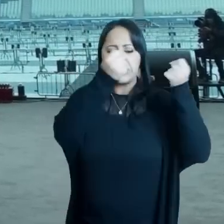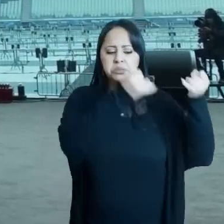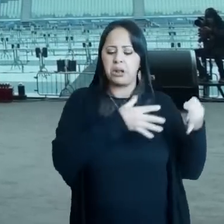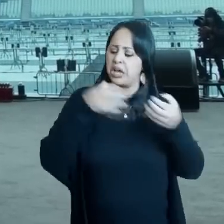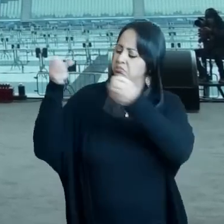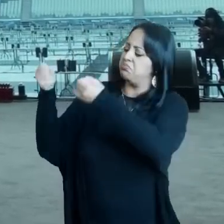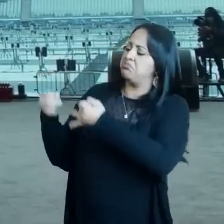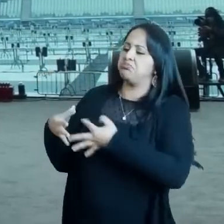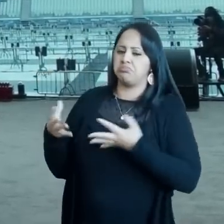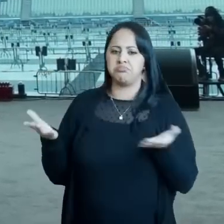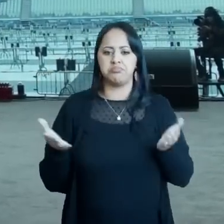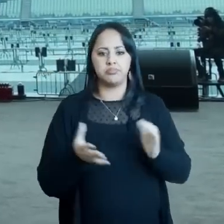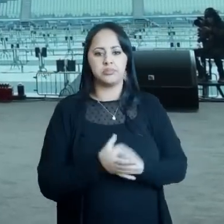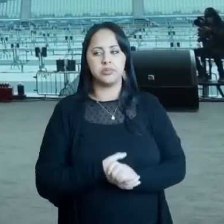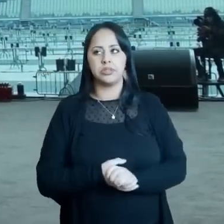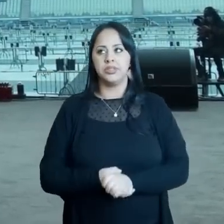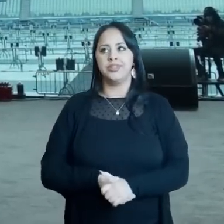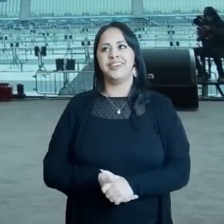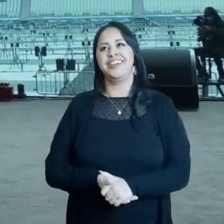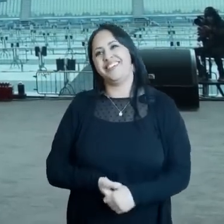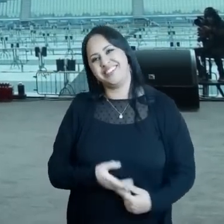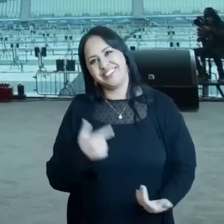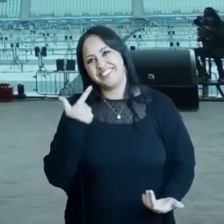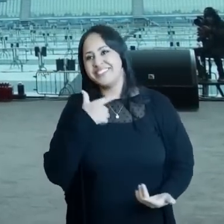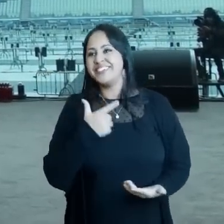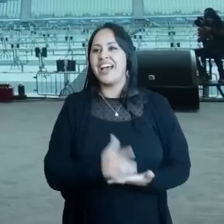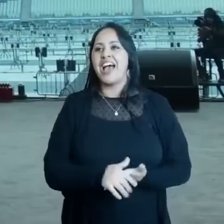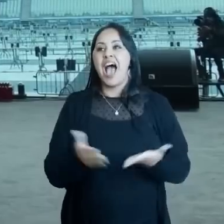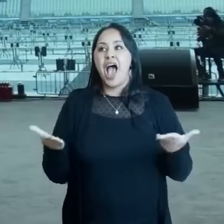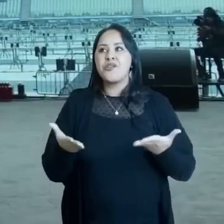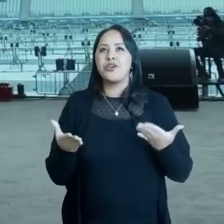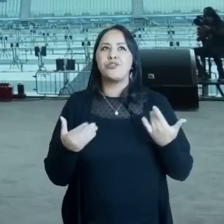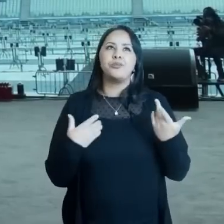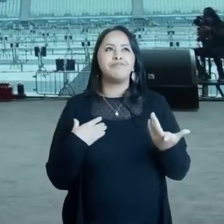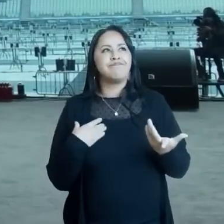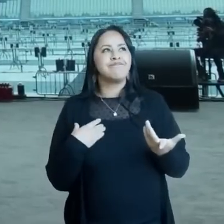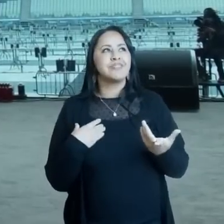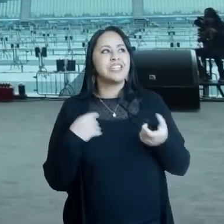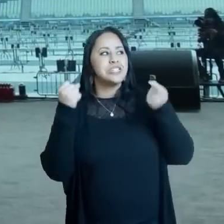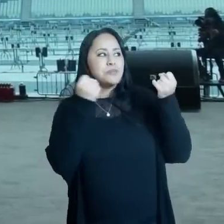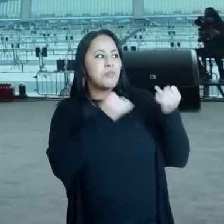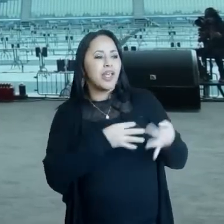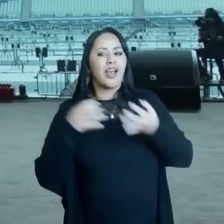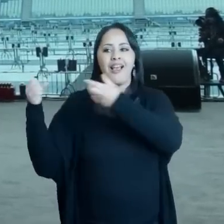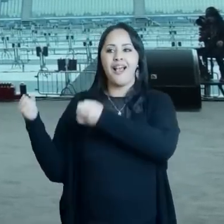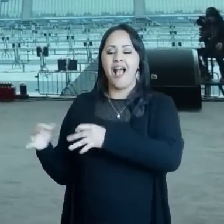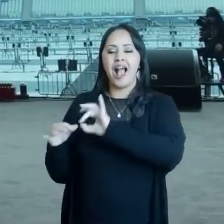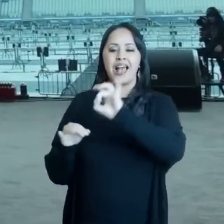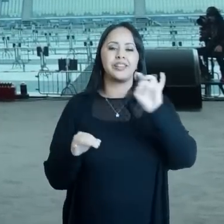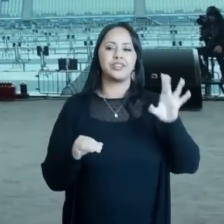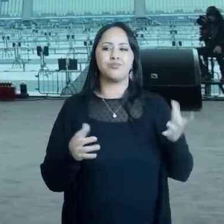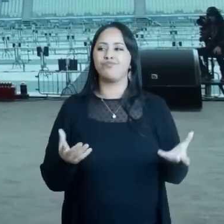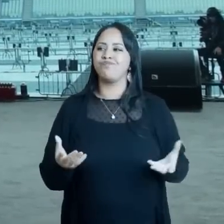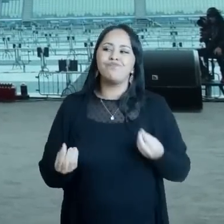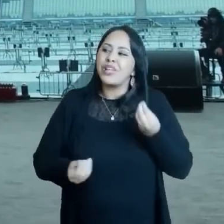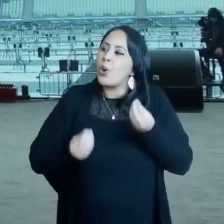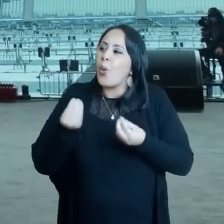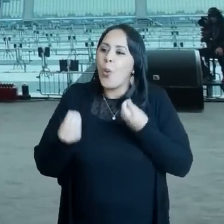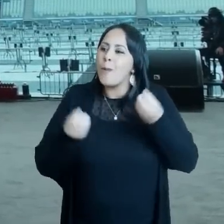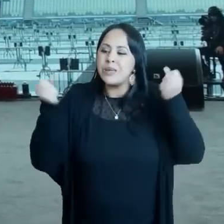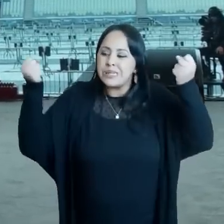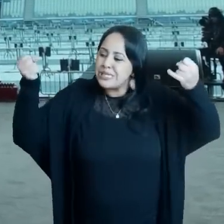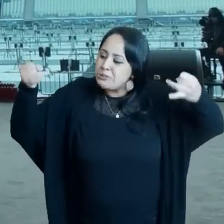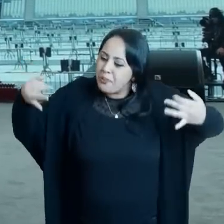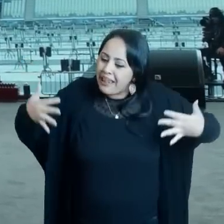Agora, eu ia precisar de alguma coisa para poder explicar um pouco tipo de cada um. Eu não tenho como